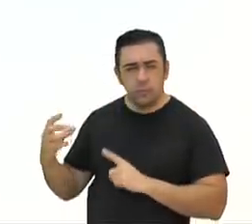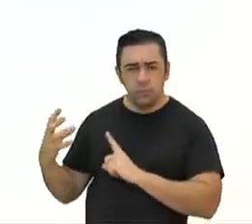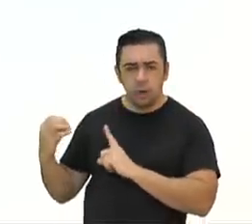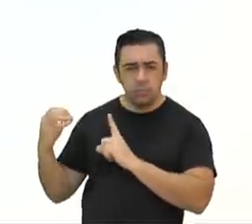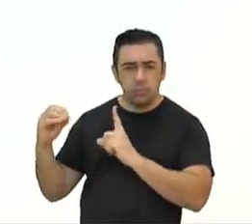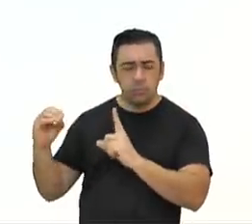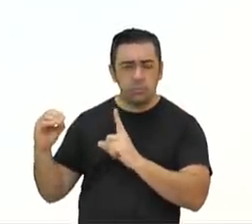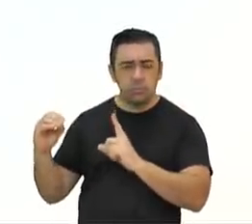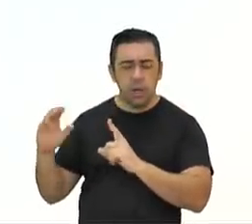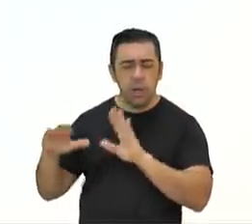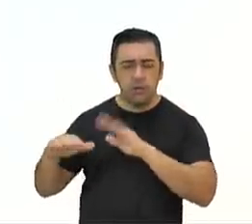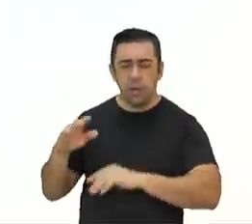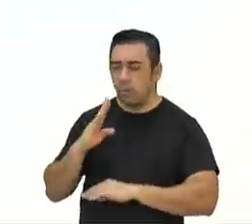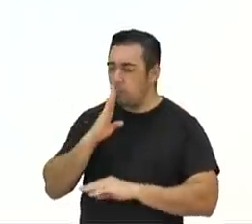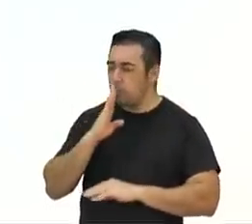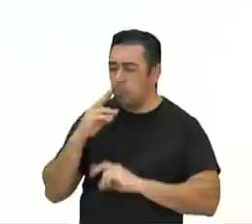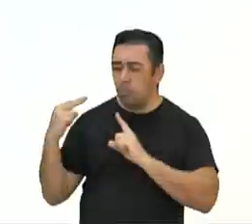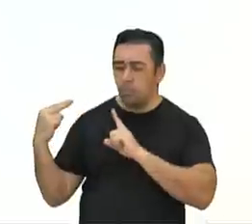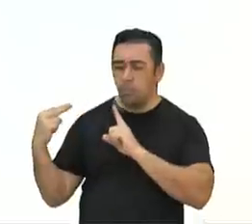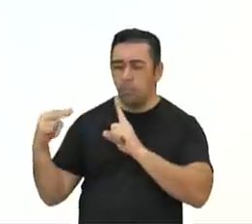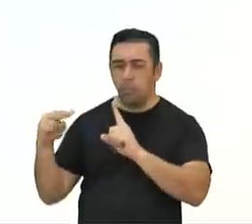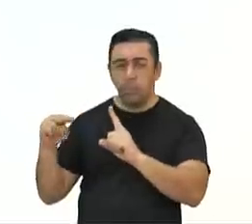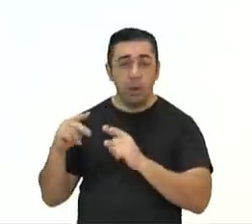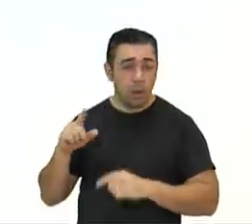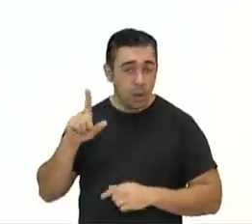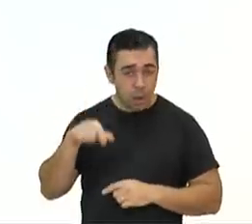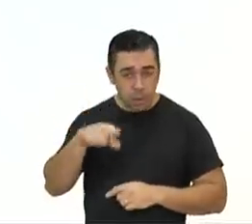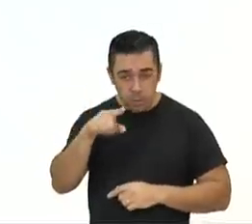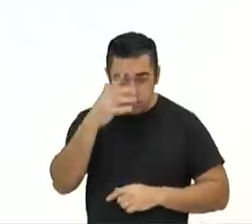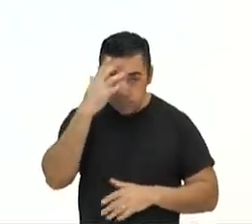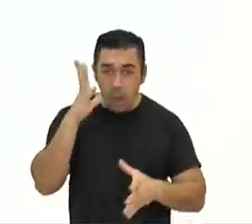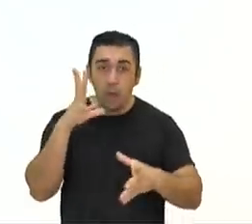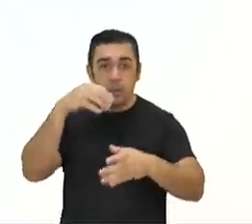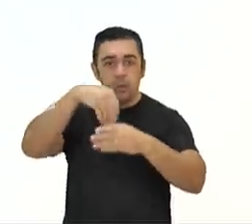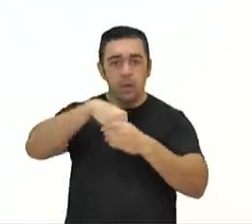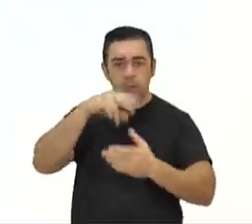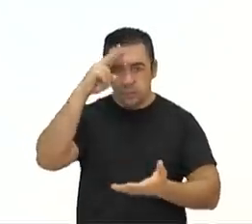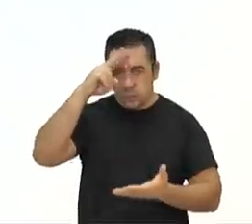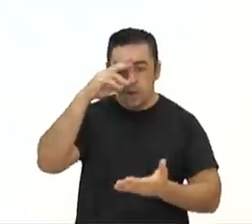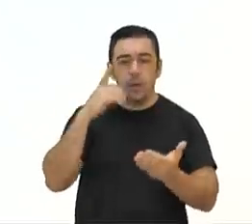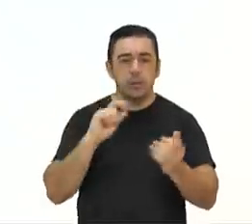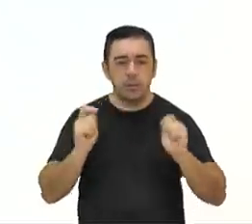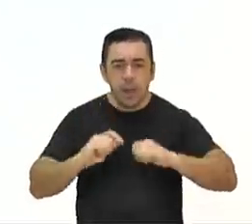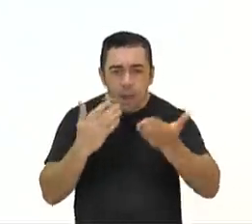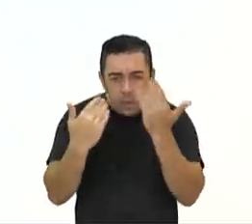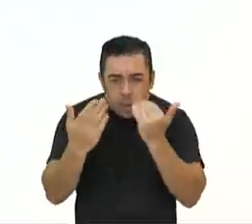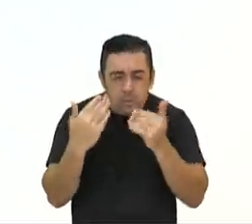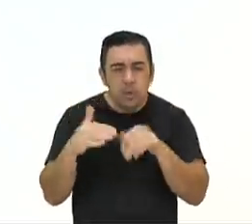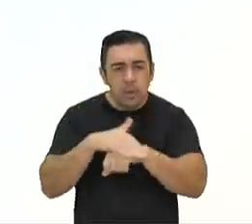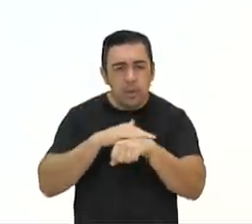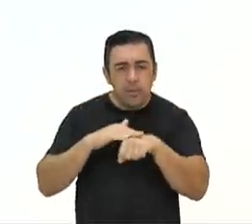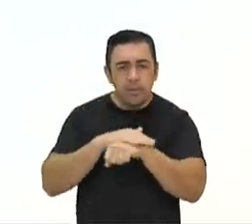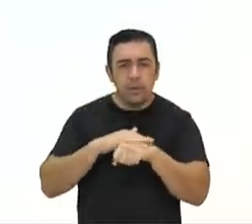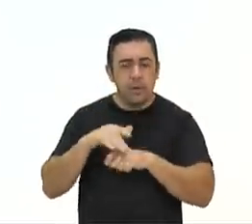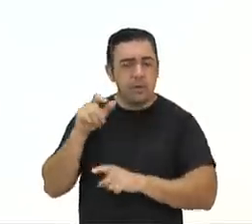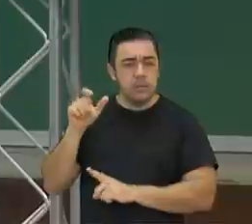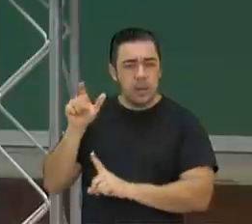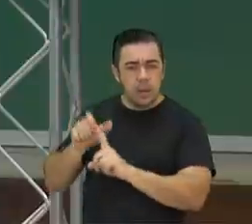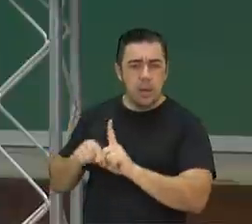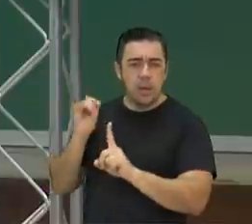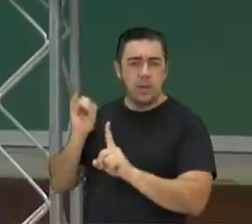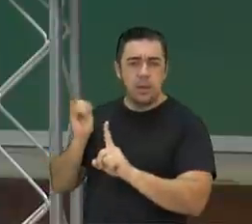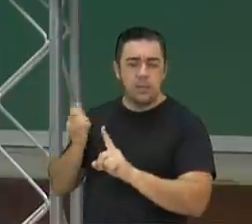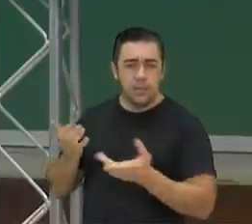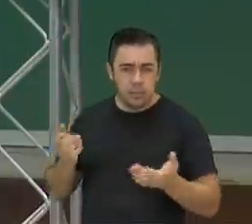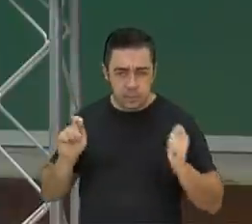uns e não para outros. Faz o leitor mergulhar na história e interagir, comunicar-se com o narrador. Né? Seria aí uma